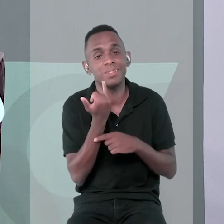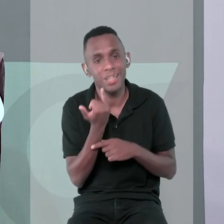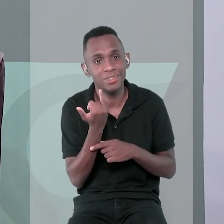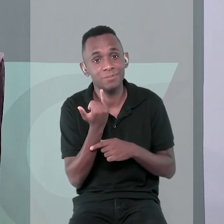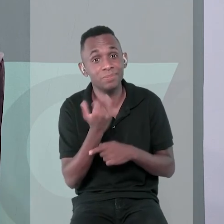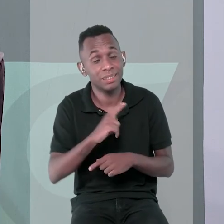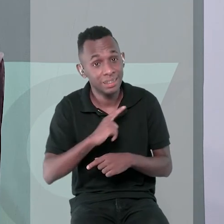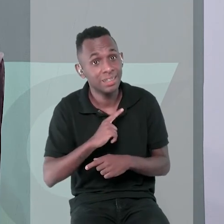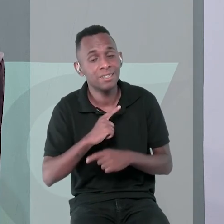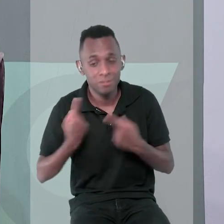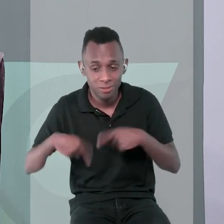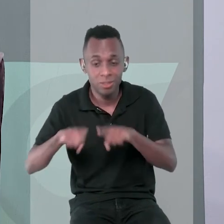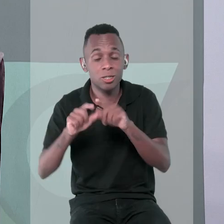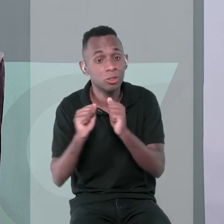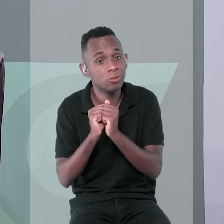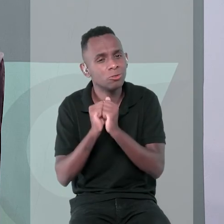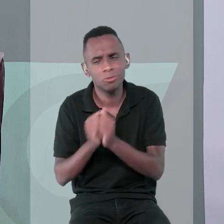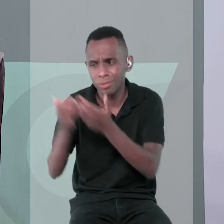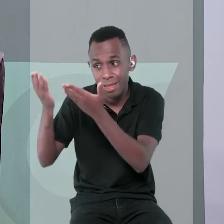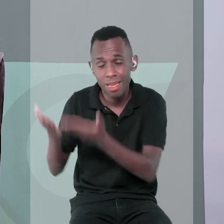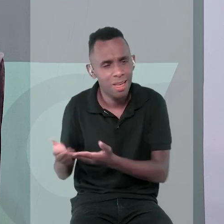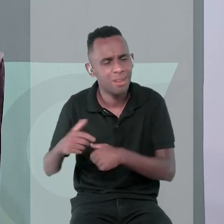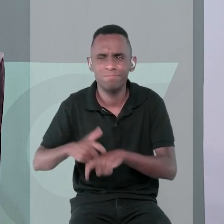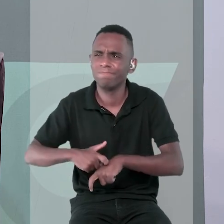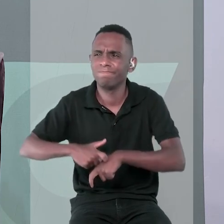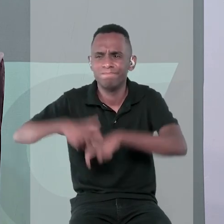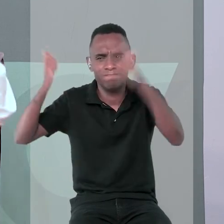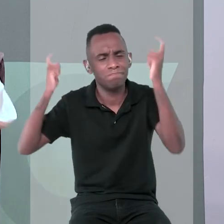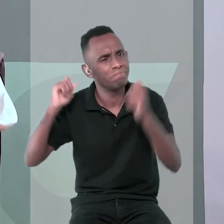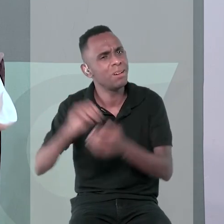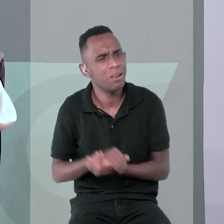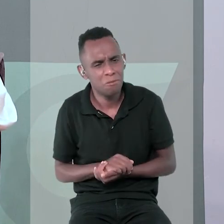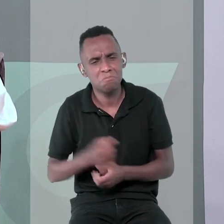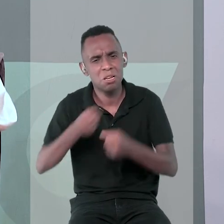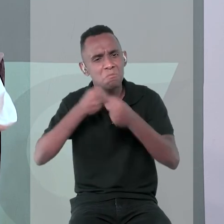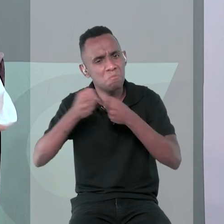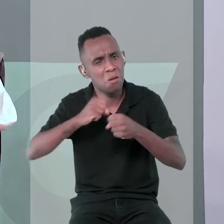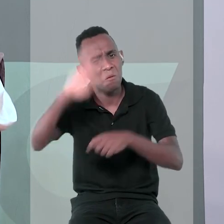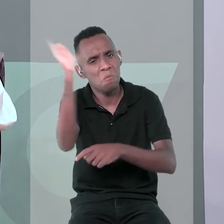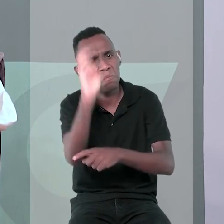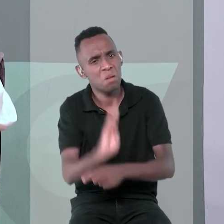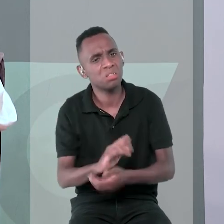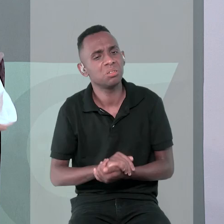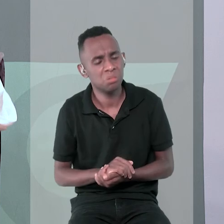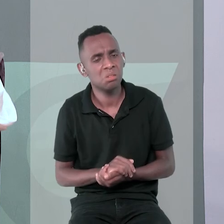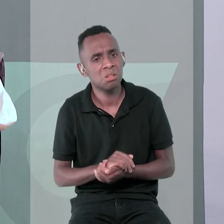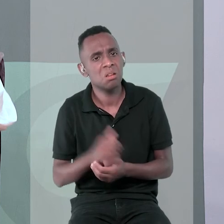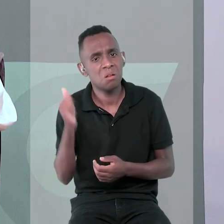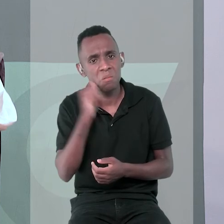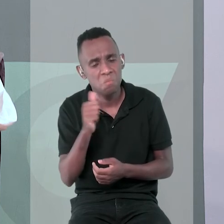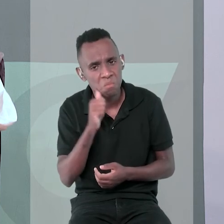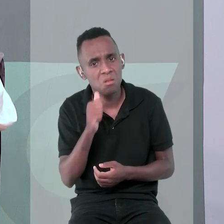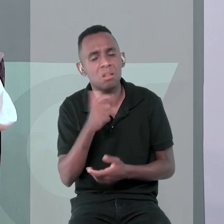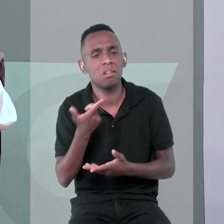oportunidade de ter ao meu lado. Para mim, a Leila é uma das maiores, se não há, entrevistadoras do nosso país, né? E uma mulher